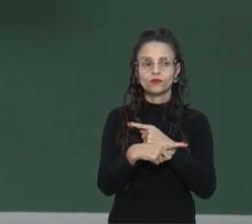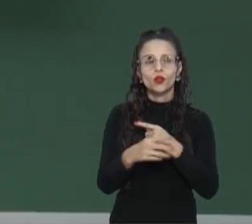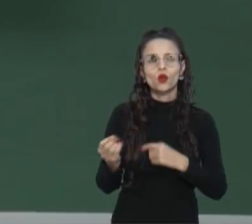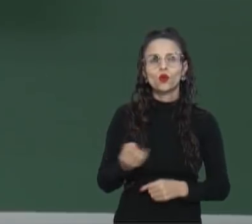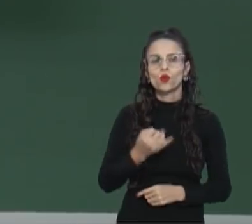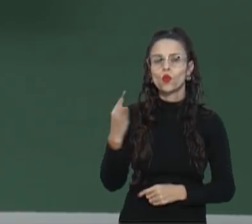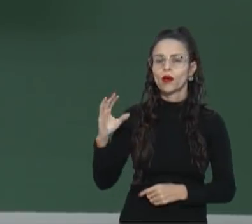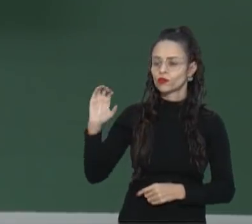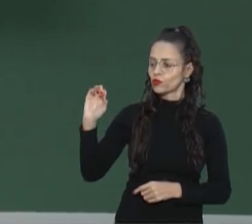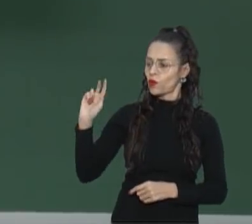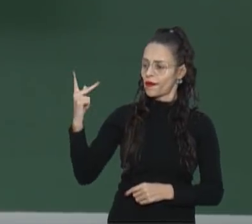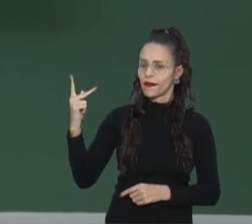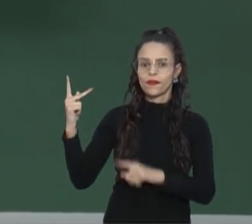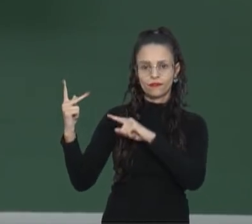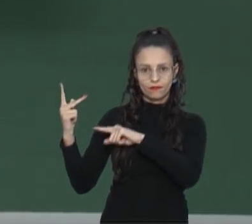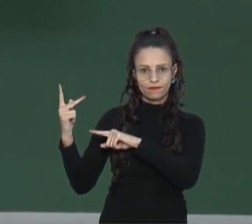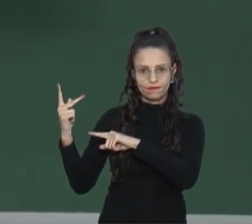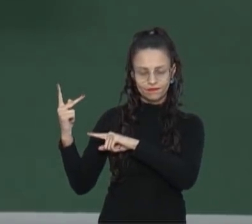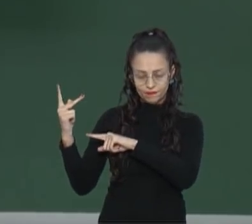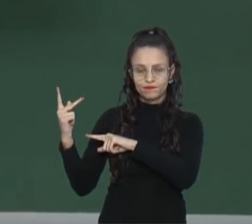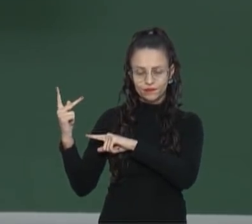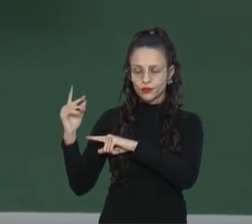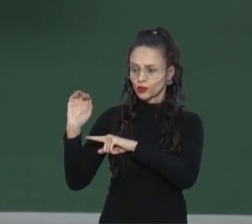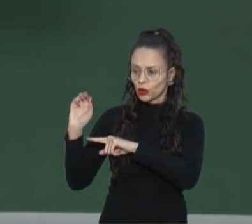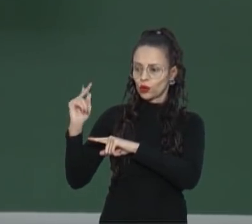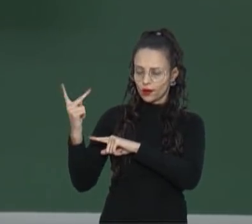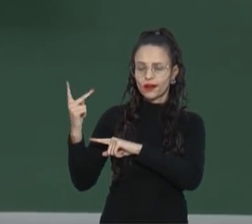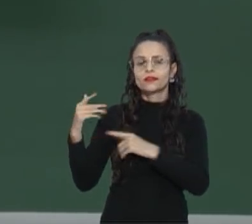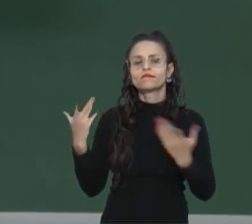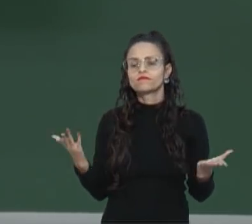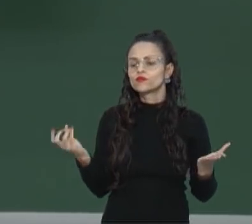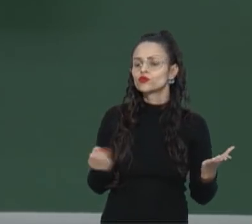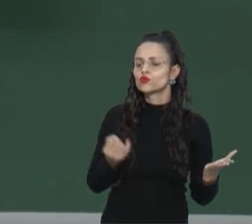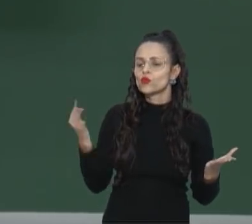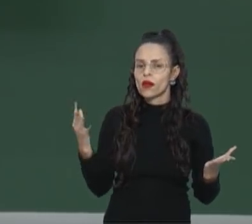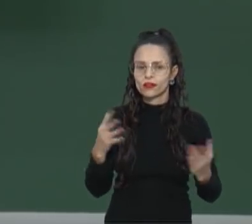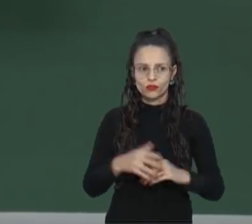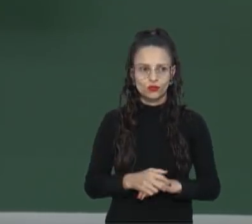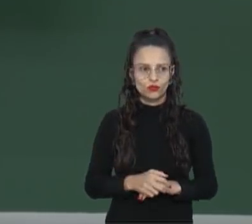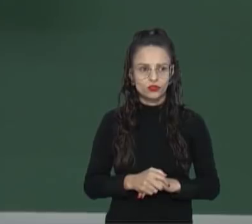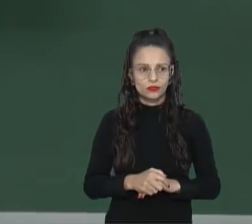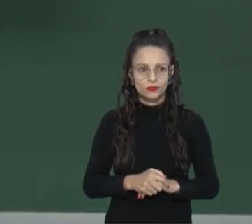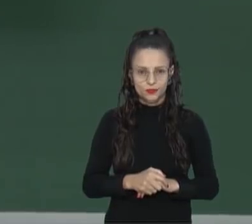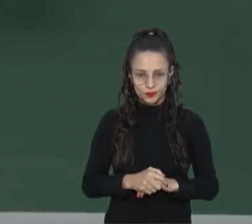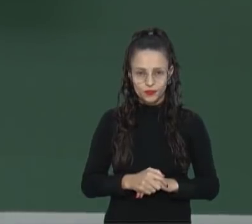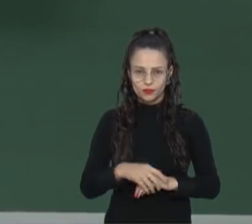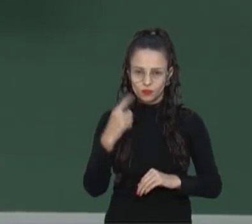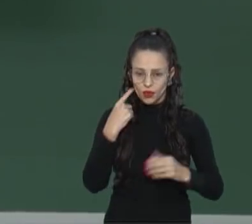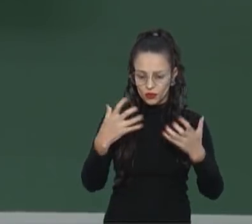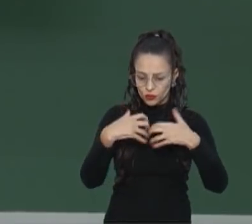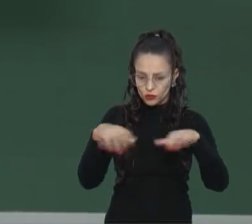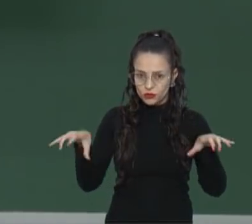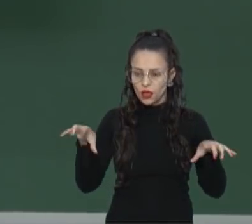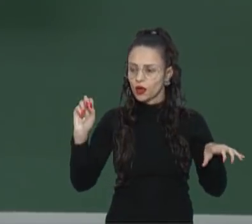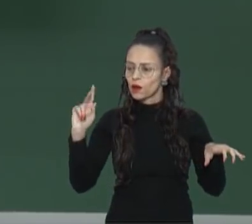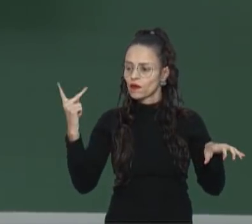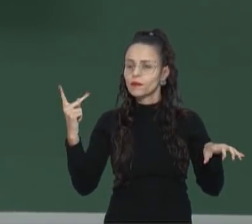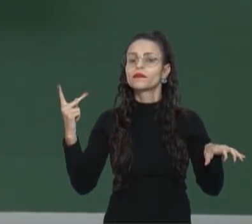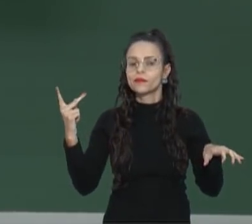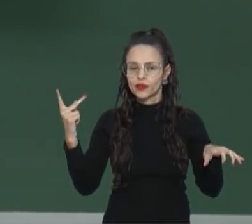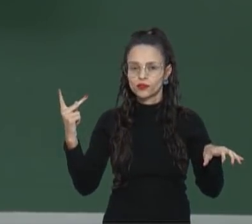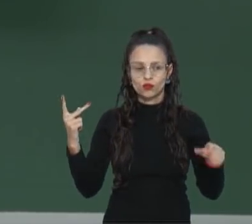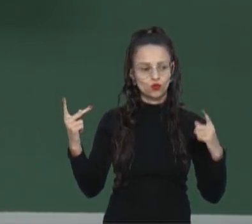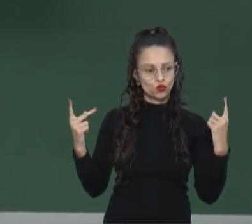hidroxila disponível na mistura, de OH. Então, é o grau de OH- dissociado. Vai de